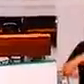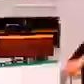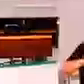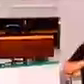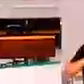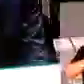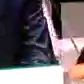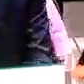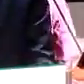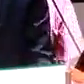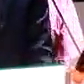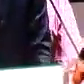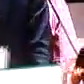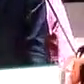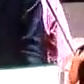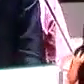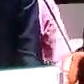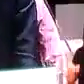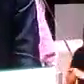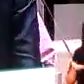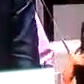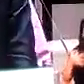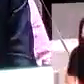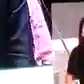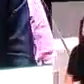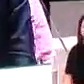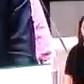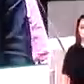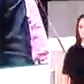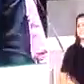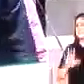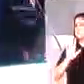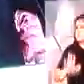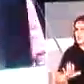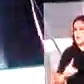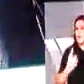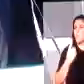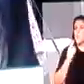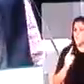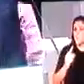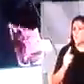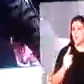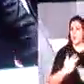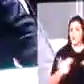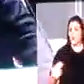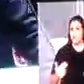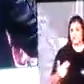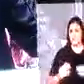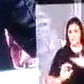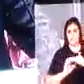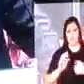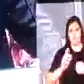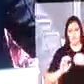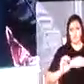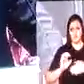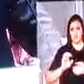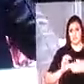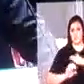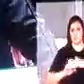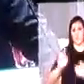ordeira, querendo ser tratado com dignidade. Só um detalhe, só um detalhe. O combustível sai da Petrobras, a gasolina sai